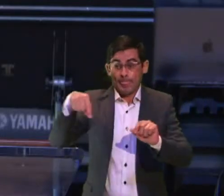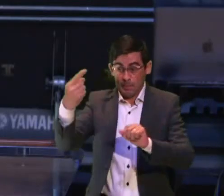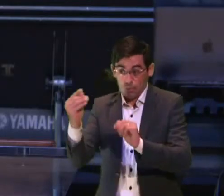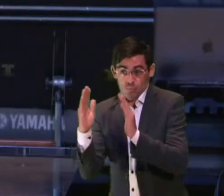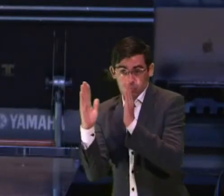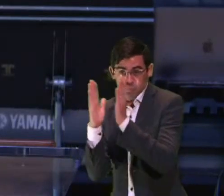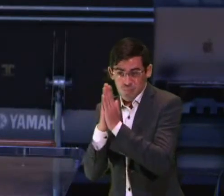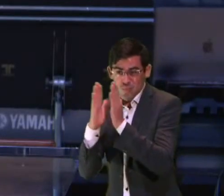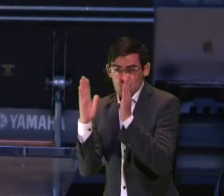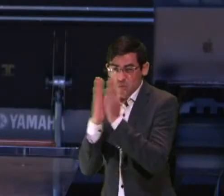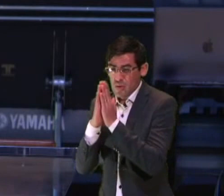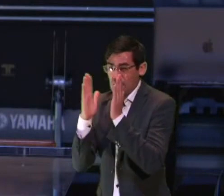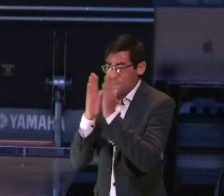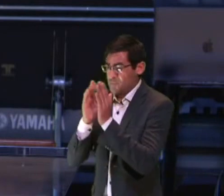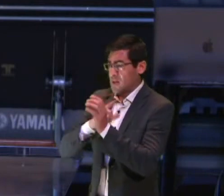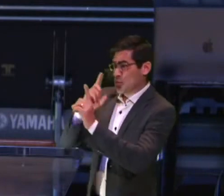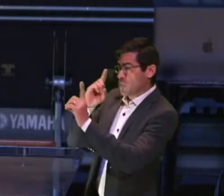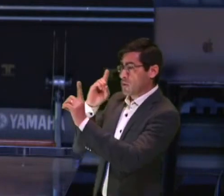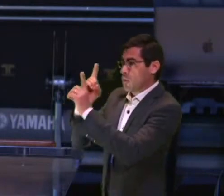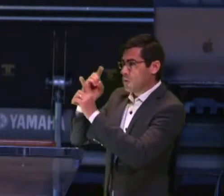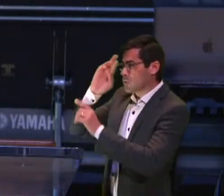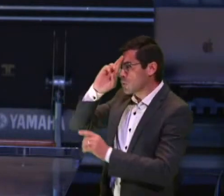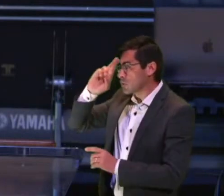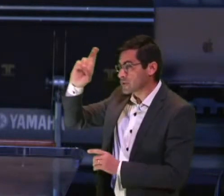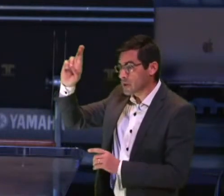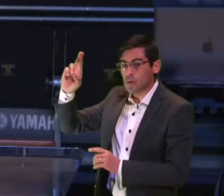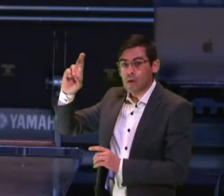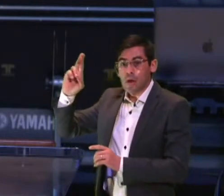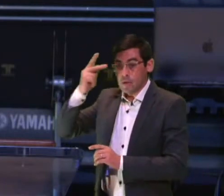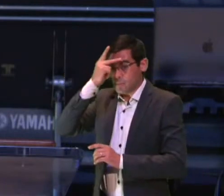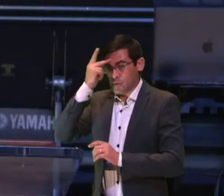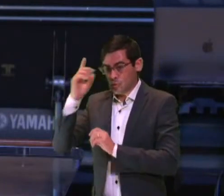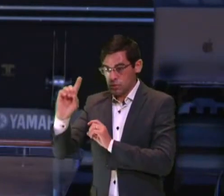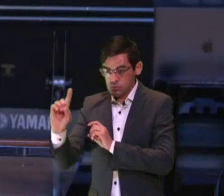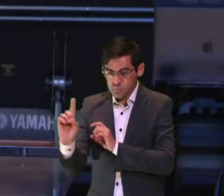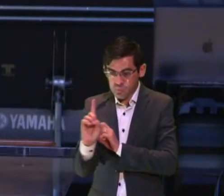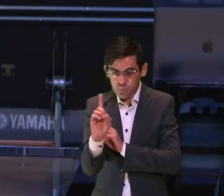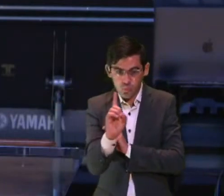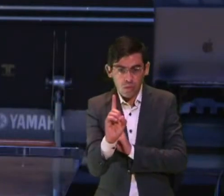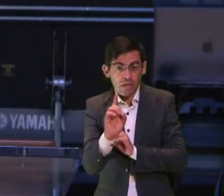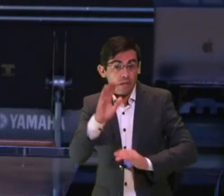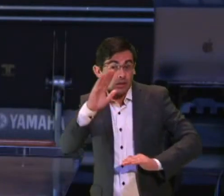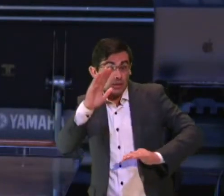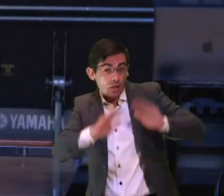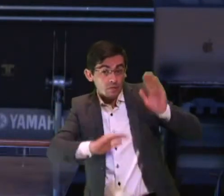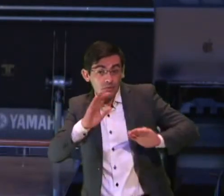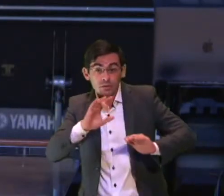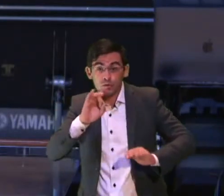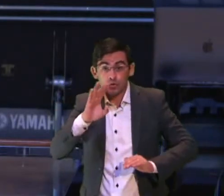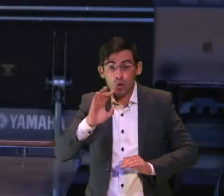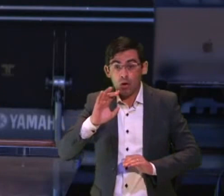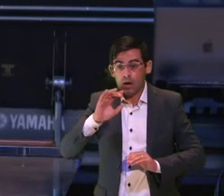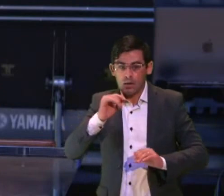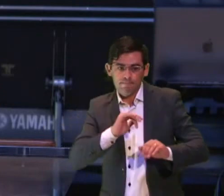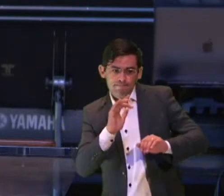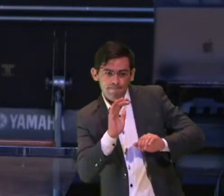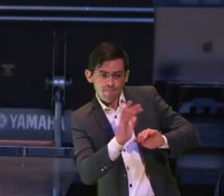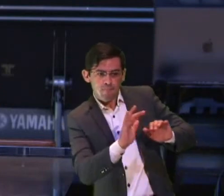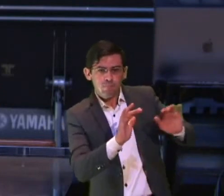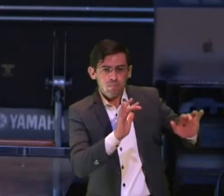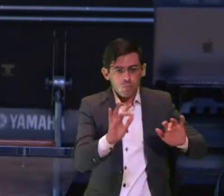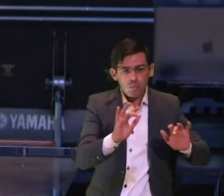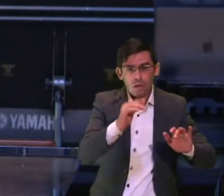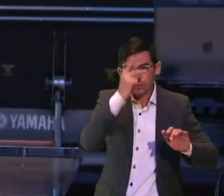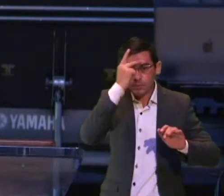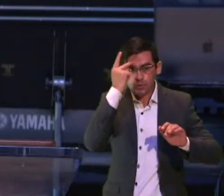ali a sua audiência e o seu encontro com o Senhor, eles passavam entre os doentes e às vezes só a sombra tocando em